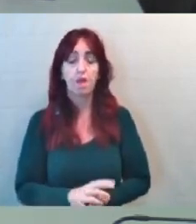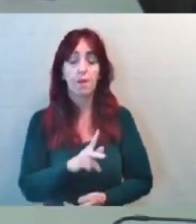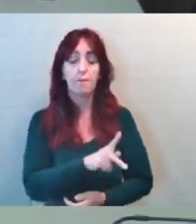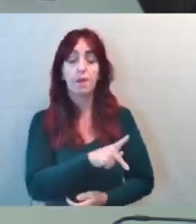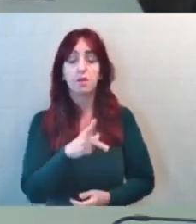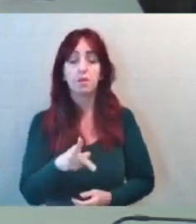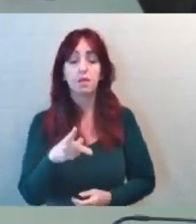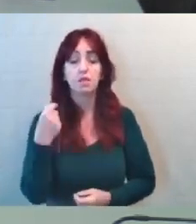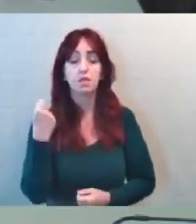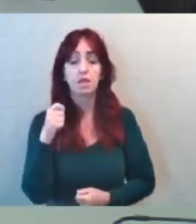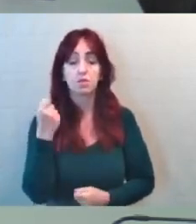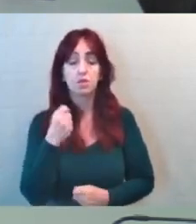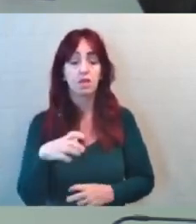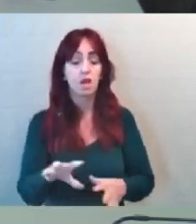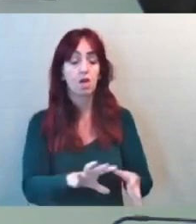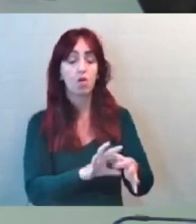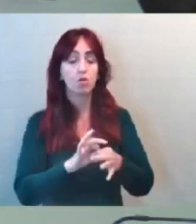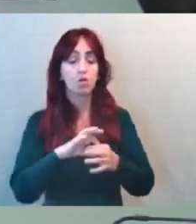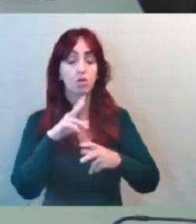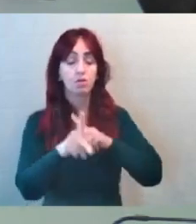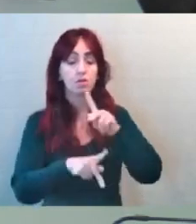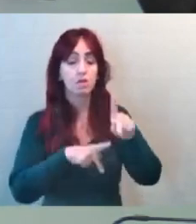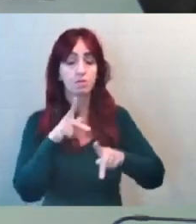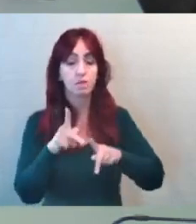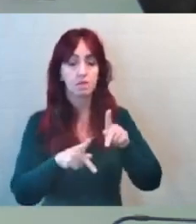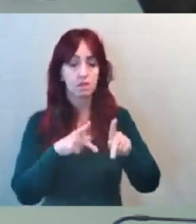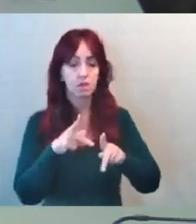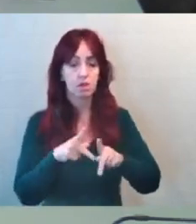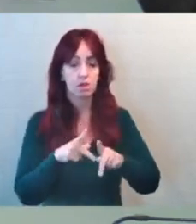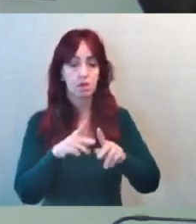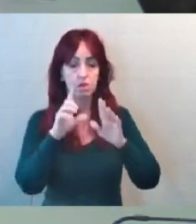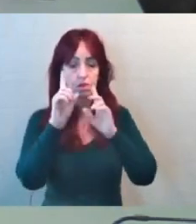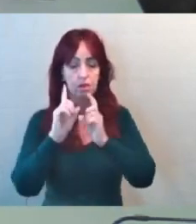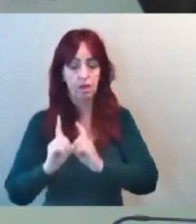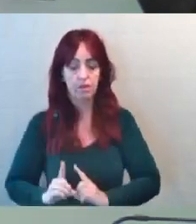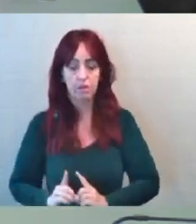Associação União das Pessoas com Deficiência de Minas Gerais.